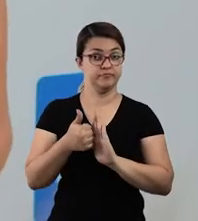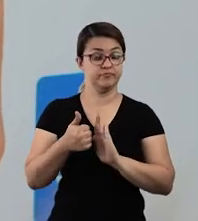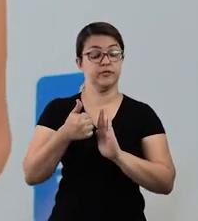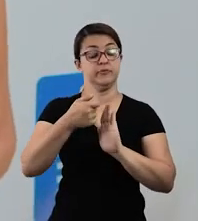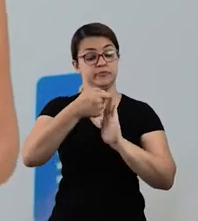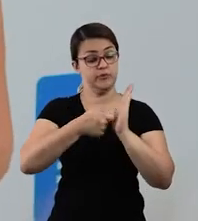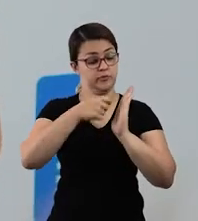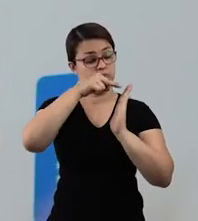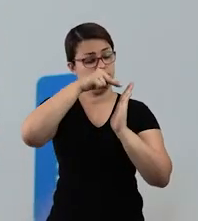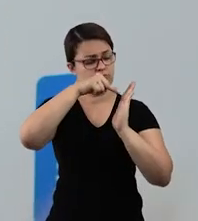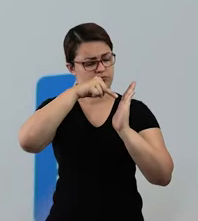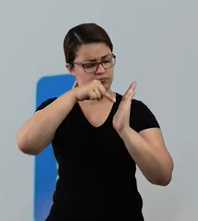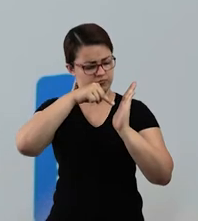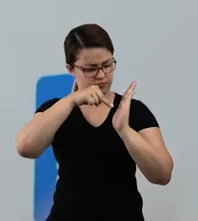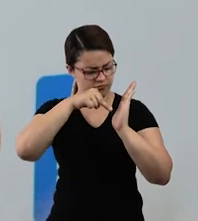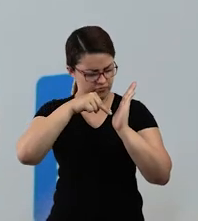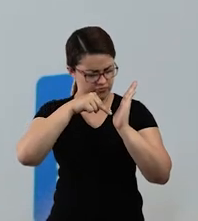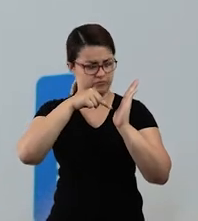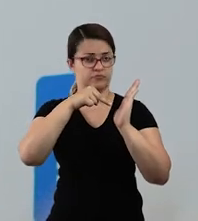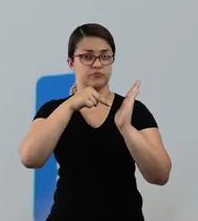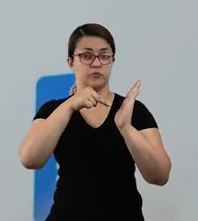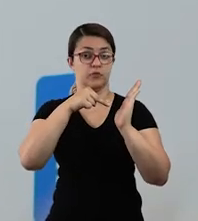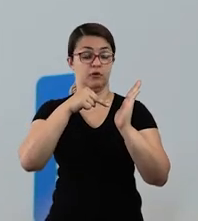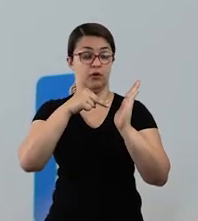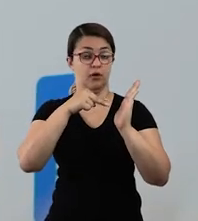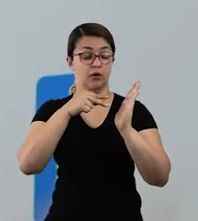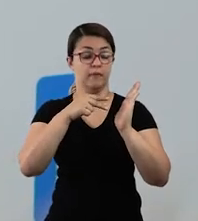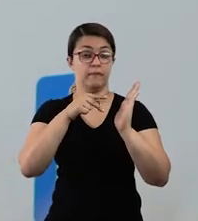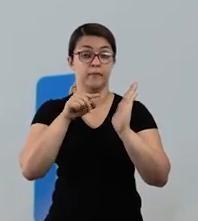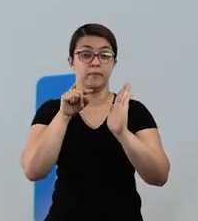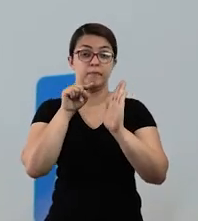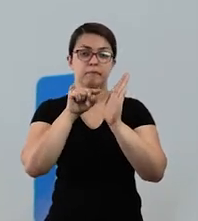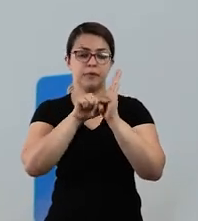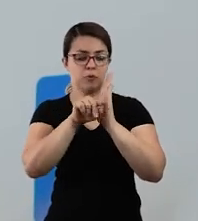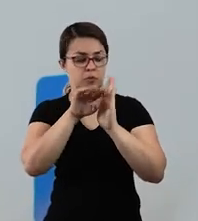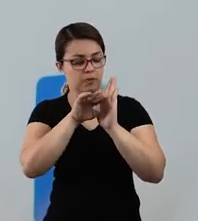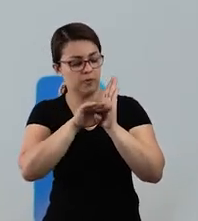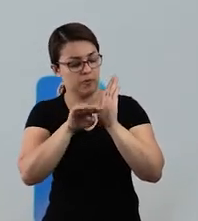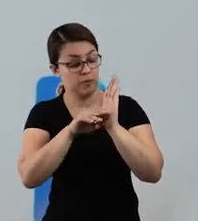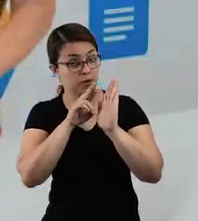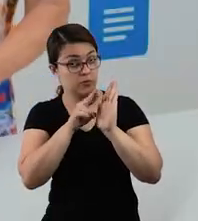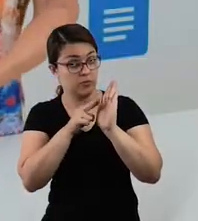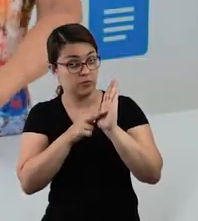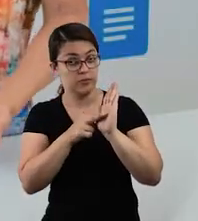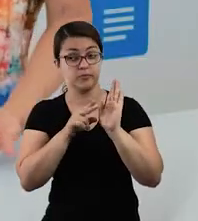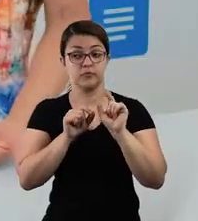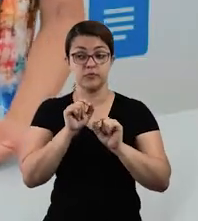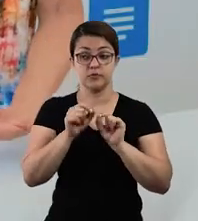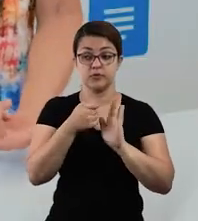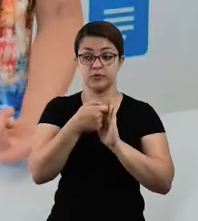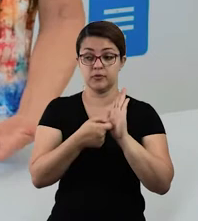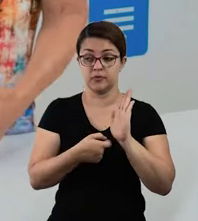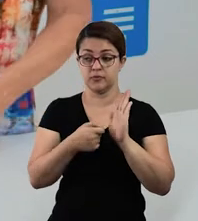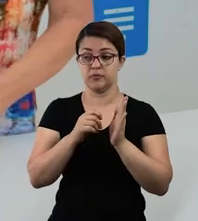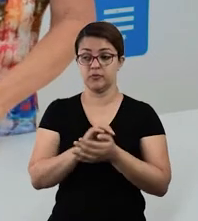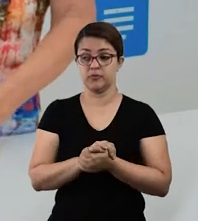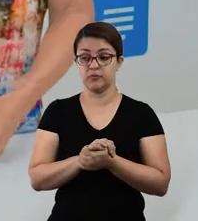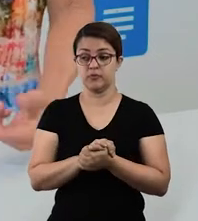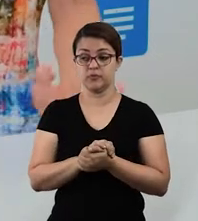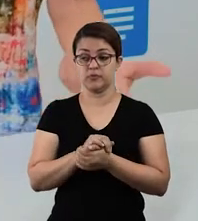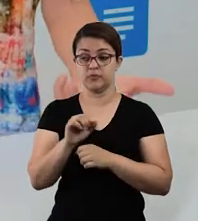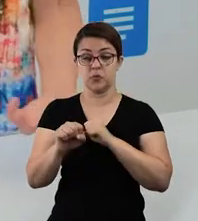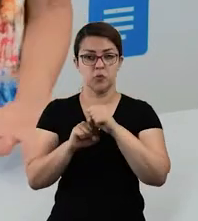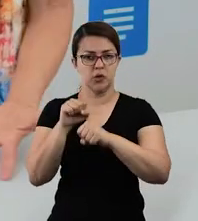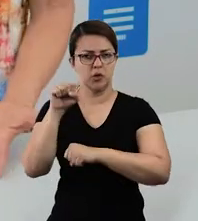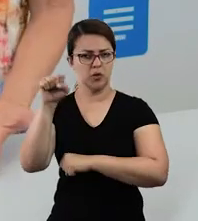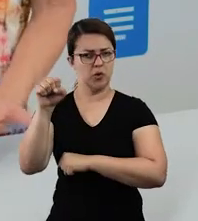leitura bem criteriosa, minuciosa do texto para responder às questões sugeridas. O texto é O